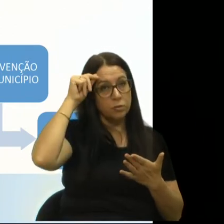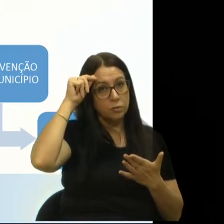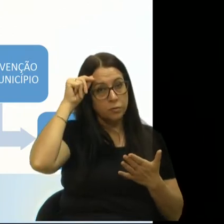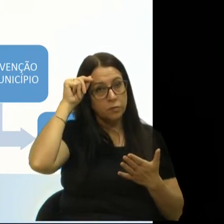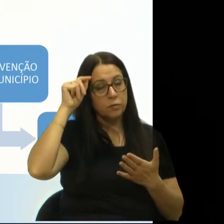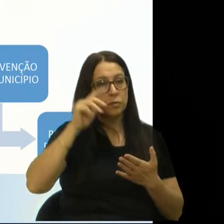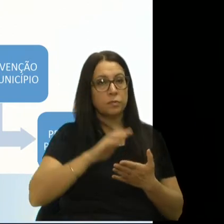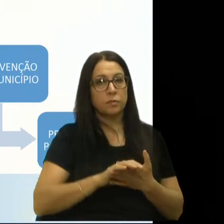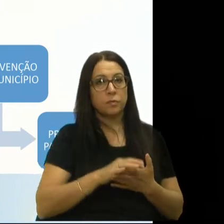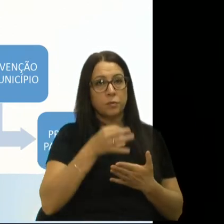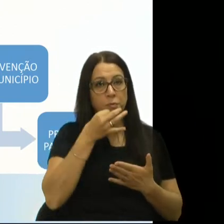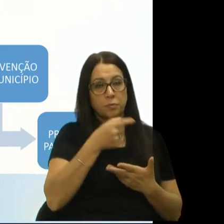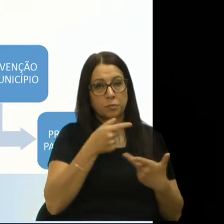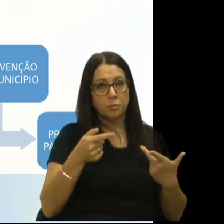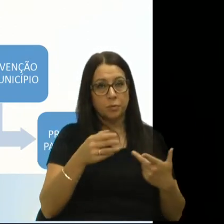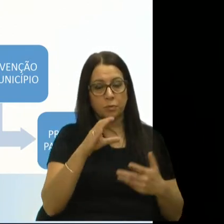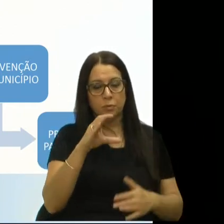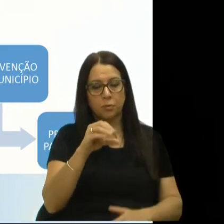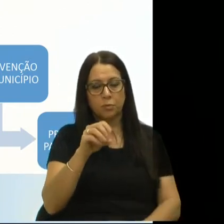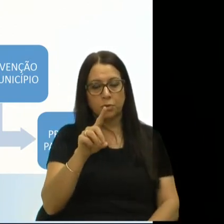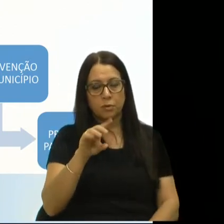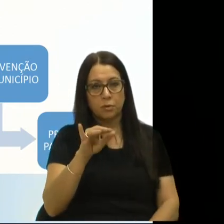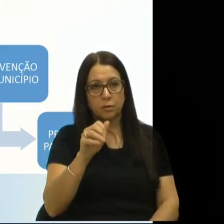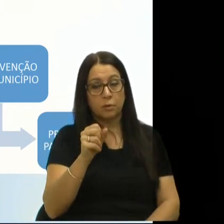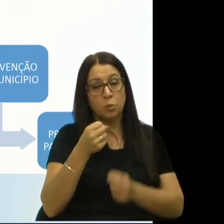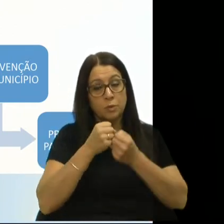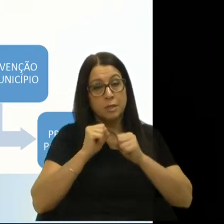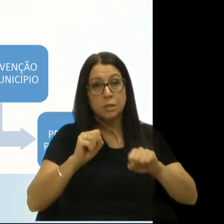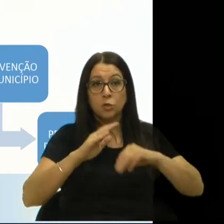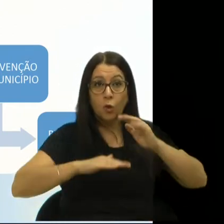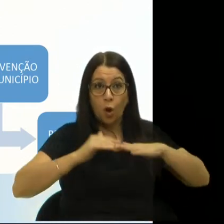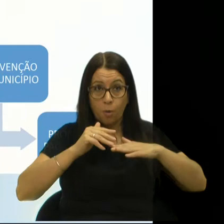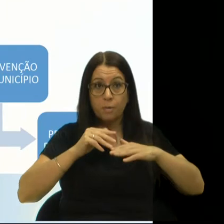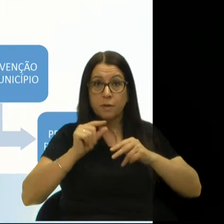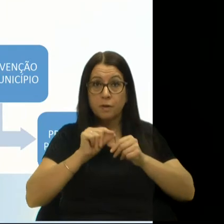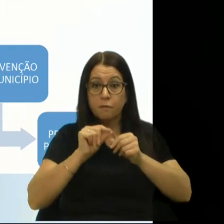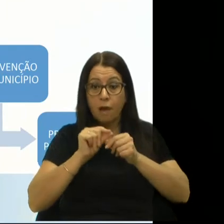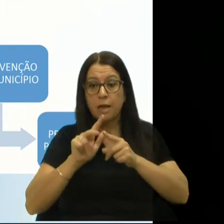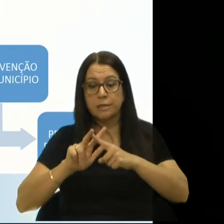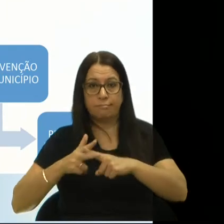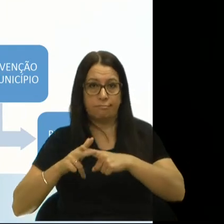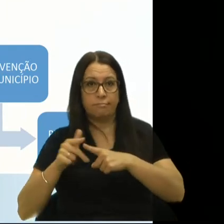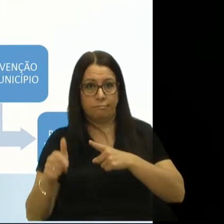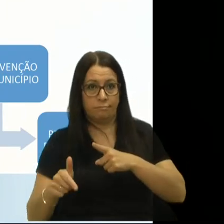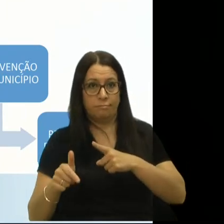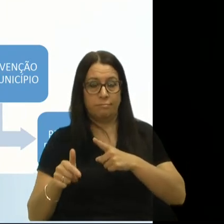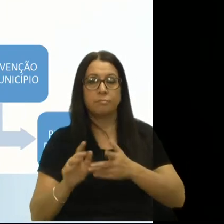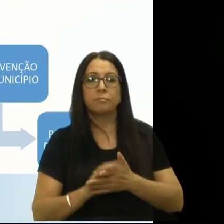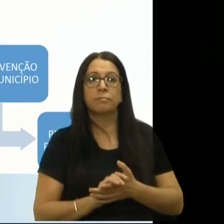a gente sugere ou através da CODECA ou da Secretaria de Obras, faz o conserto, né?